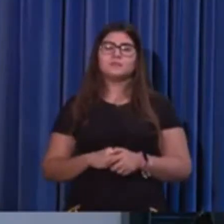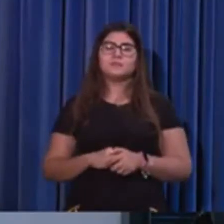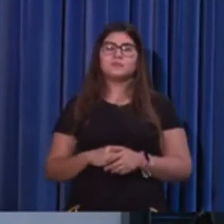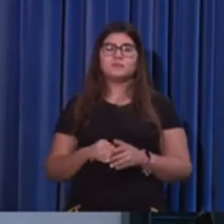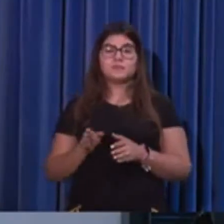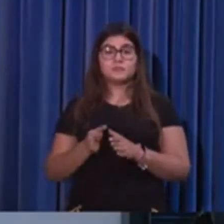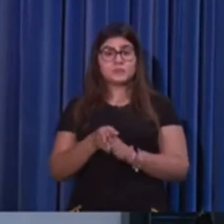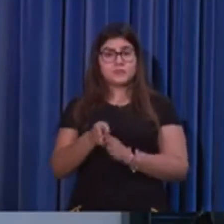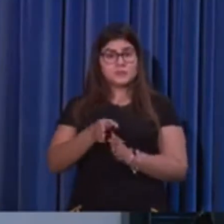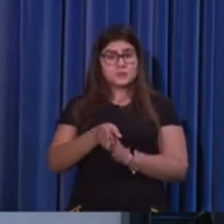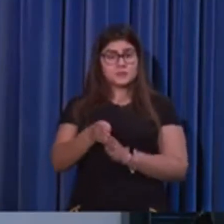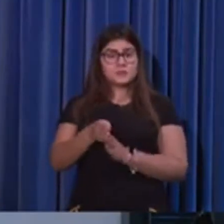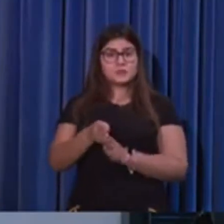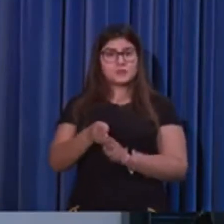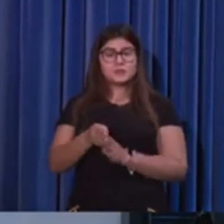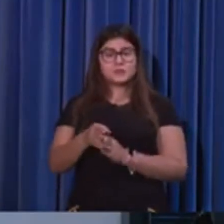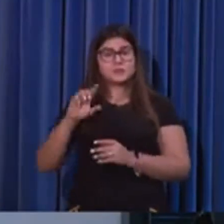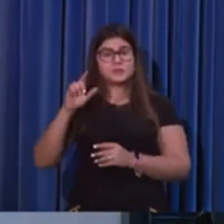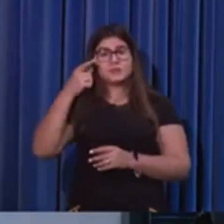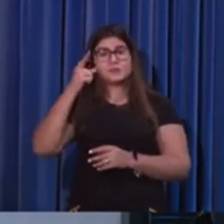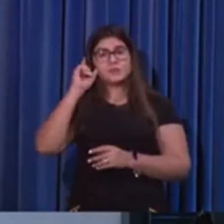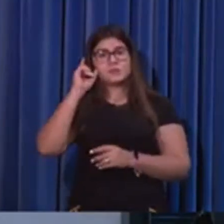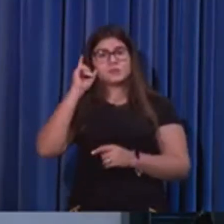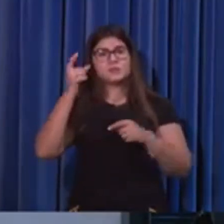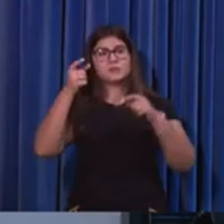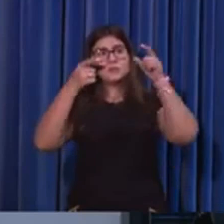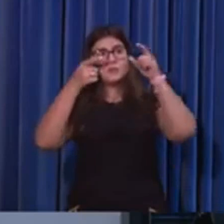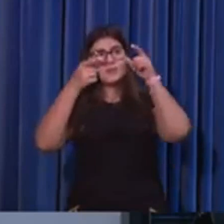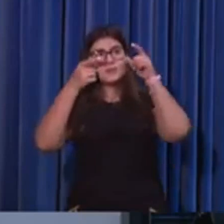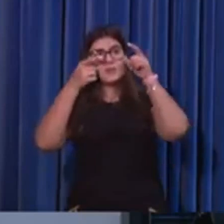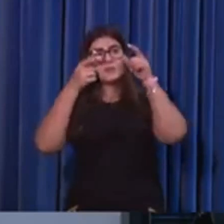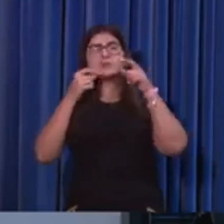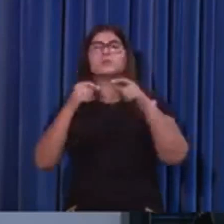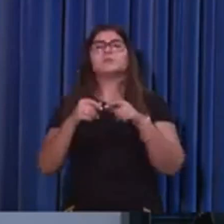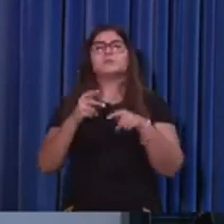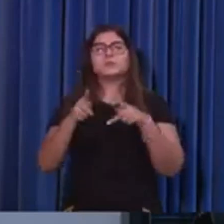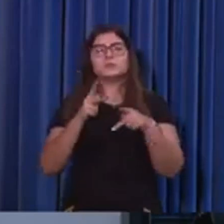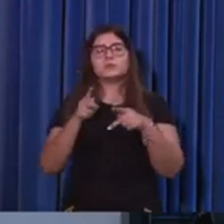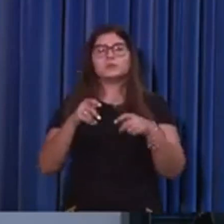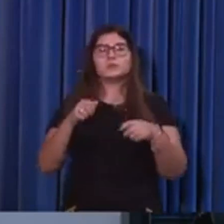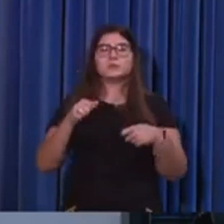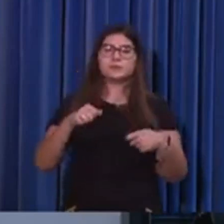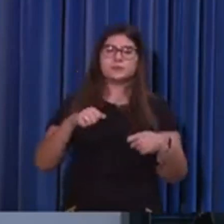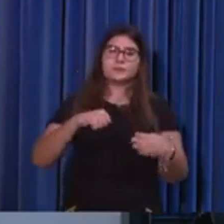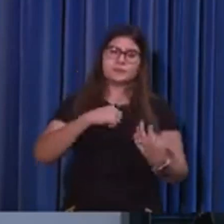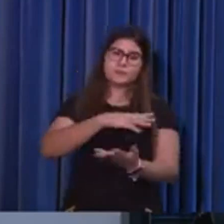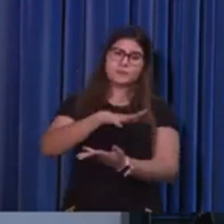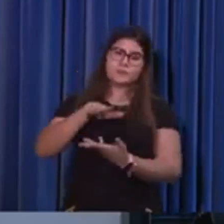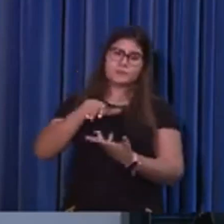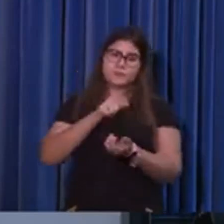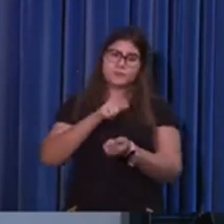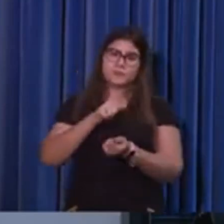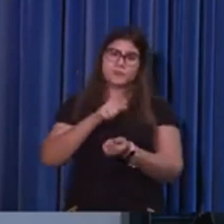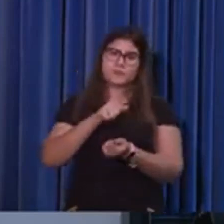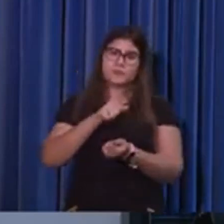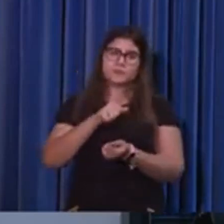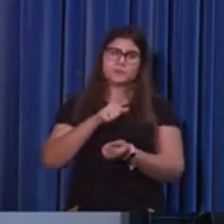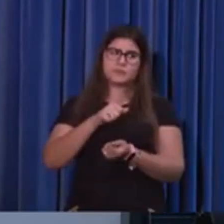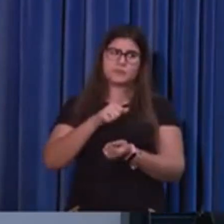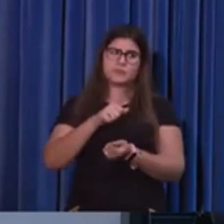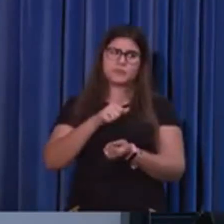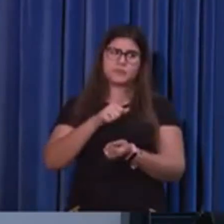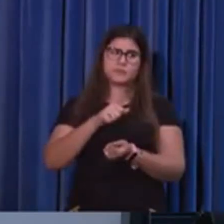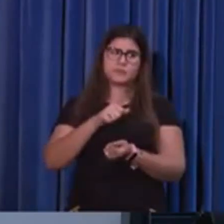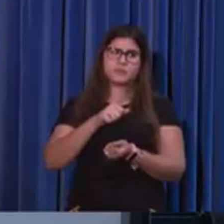pela maioria das pessoas na antiguidade, que a terra era redonda, ou melhor, que a terra era plana,